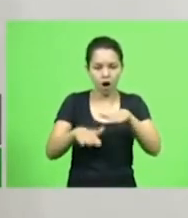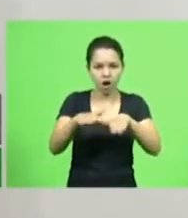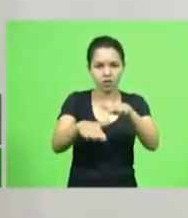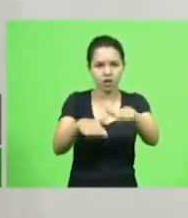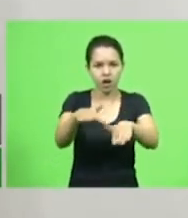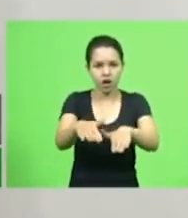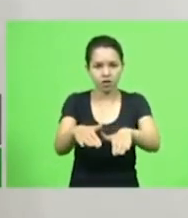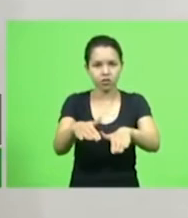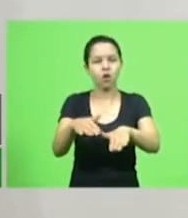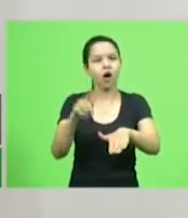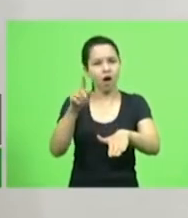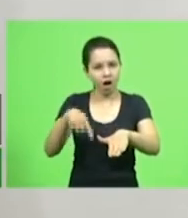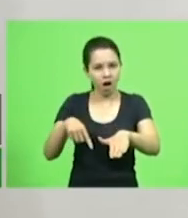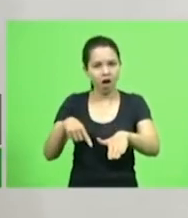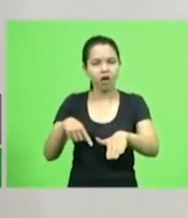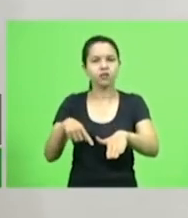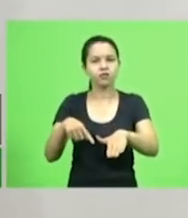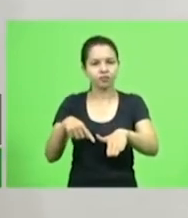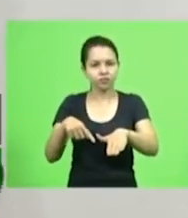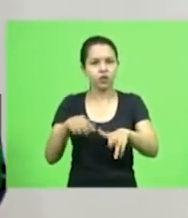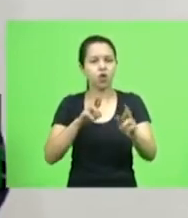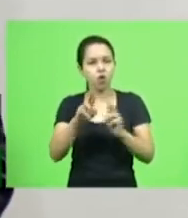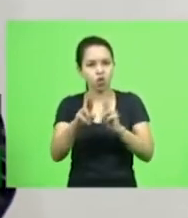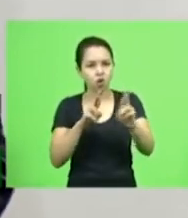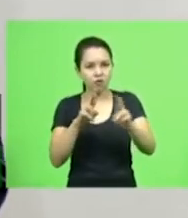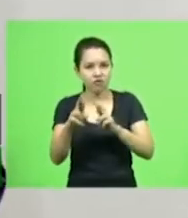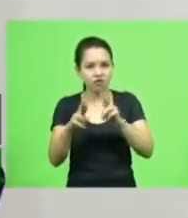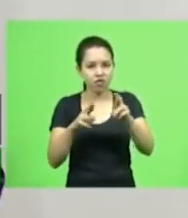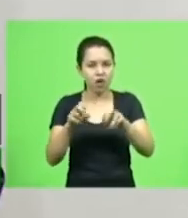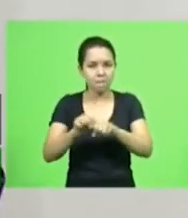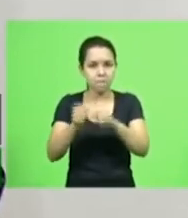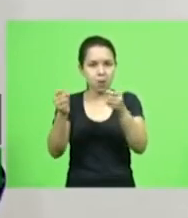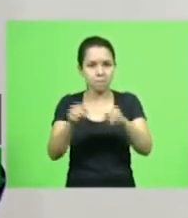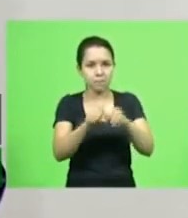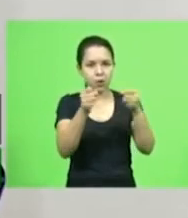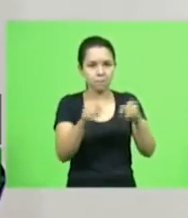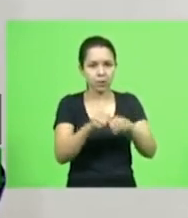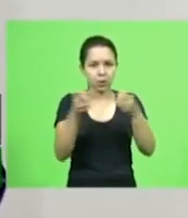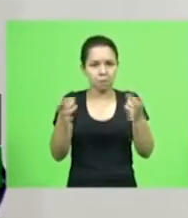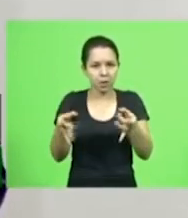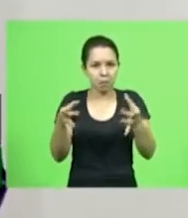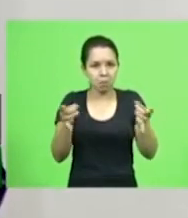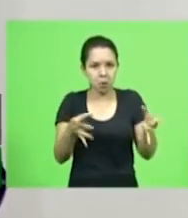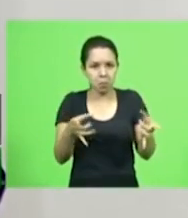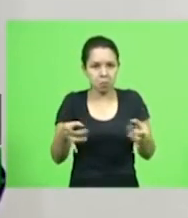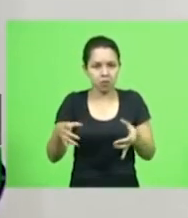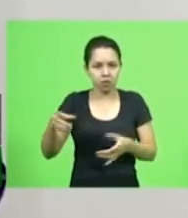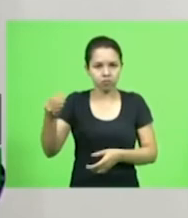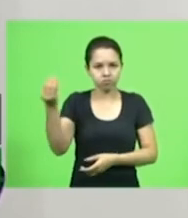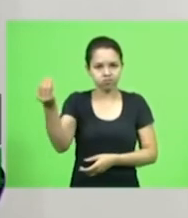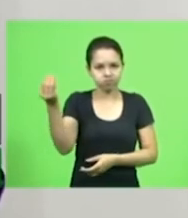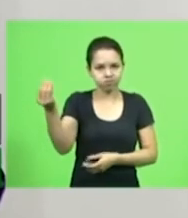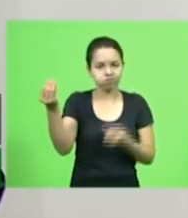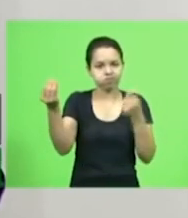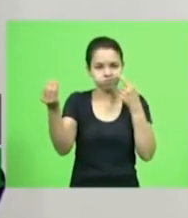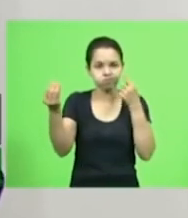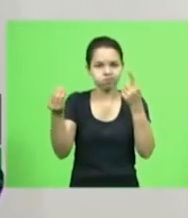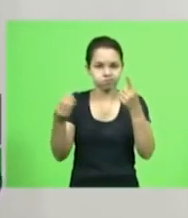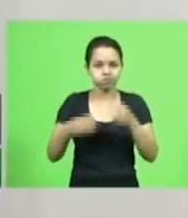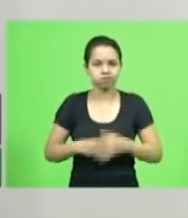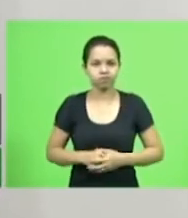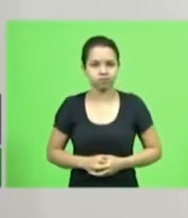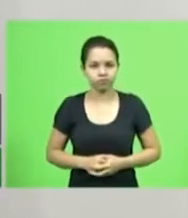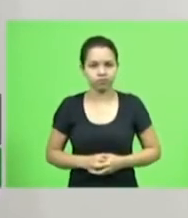catarinense está circulando por rodovias que soltam pedaços de asfalto. E iguais a